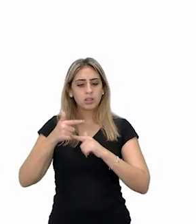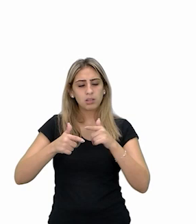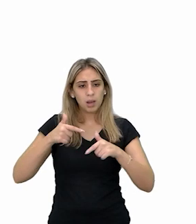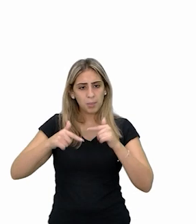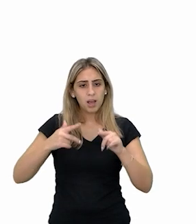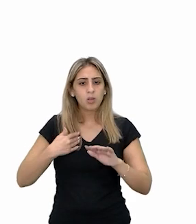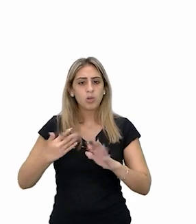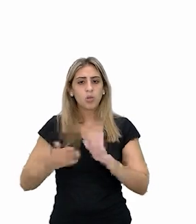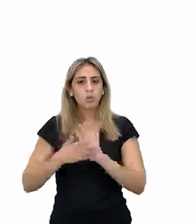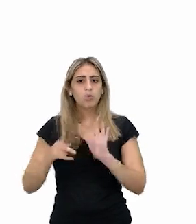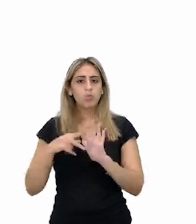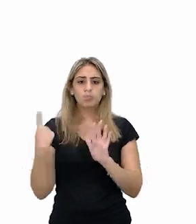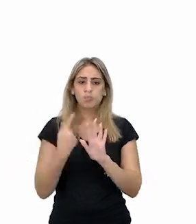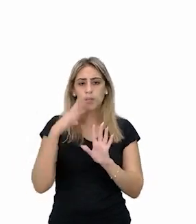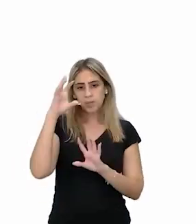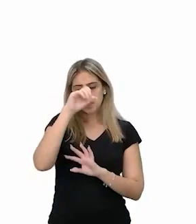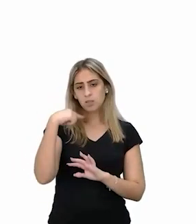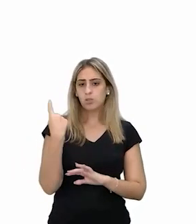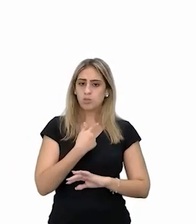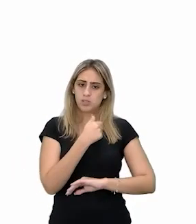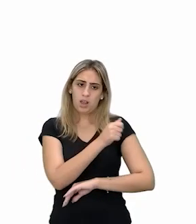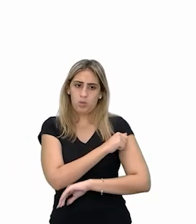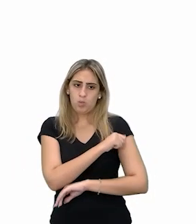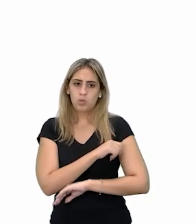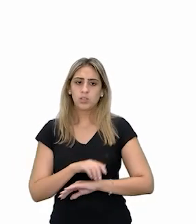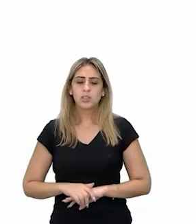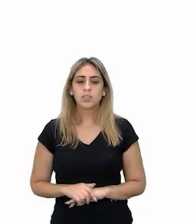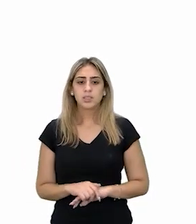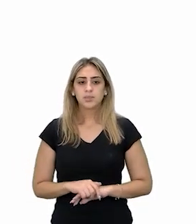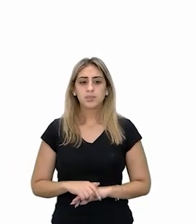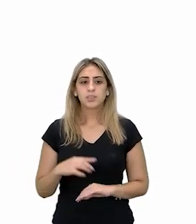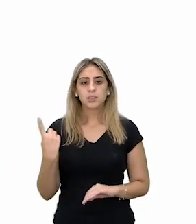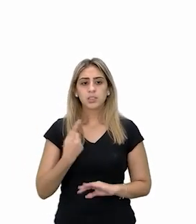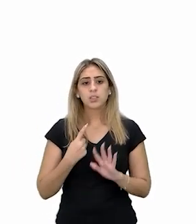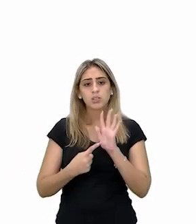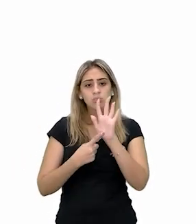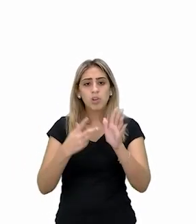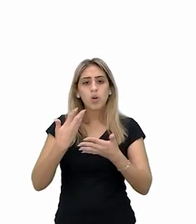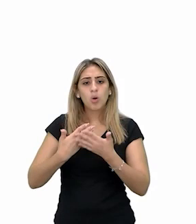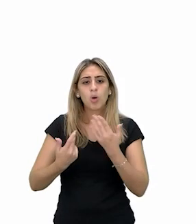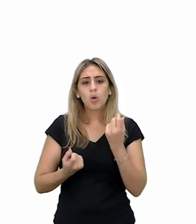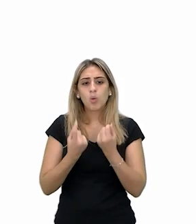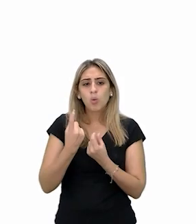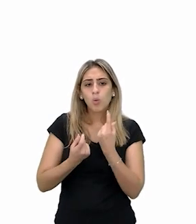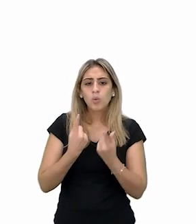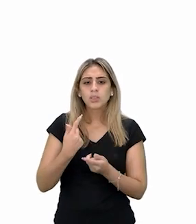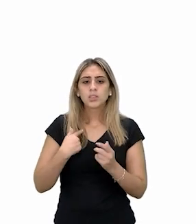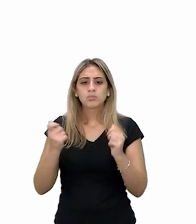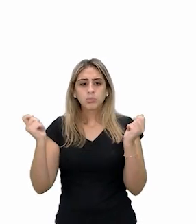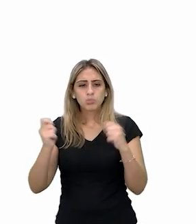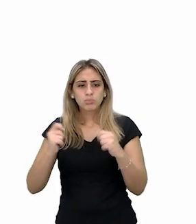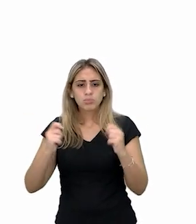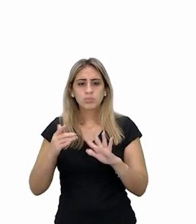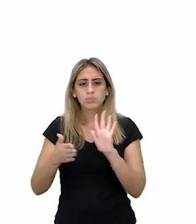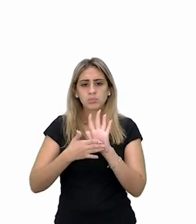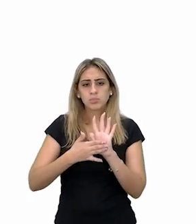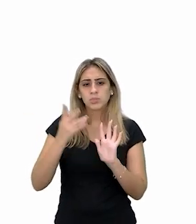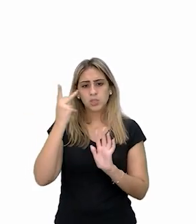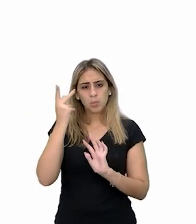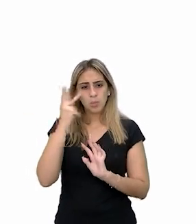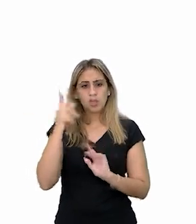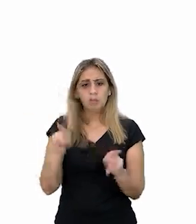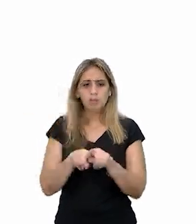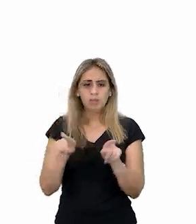esse diagnóstico da aprendizagem dos nossos estudantes. E a gente identificou algumas potencialidades da Plataforma São Paulo, né,